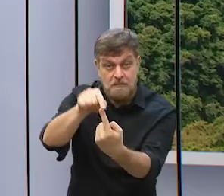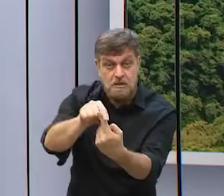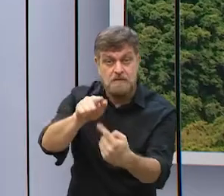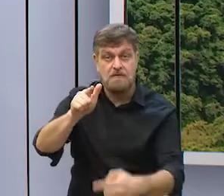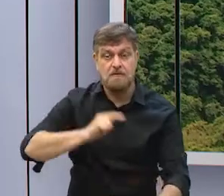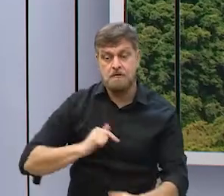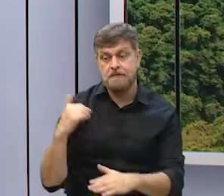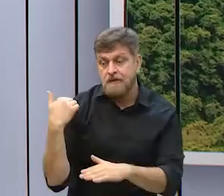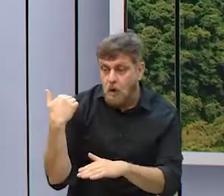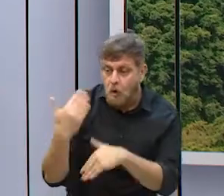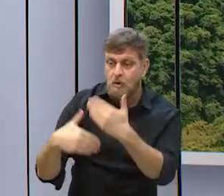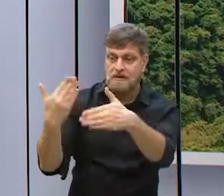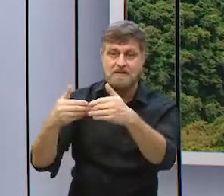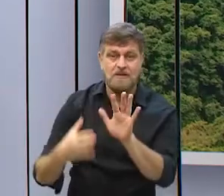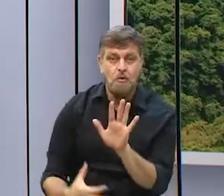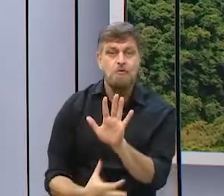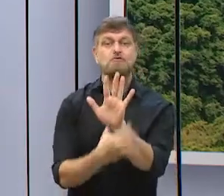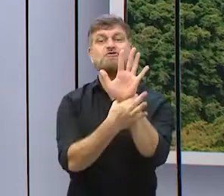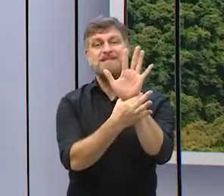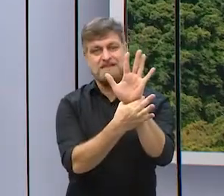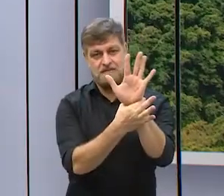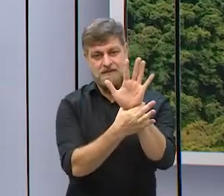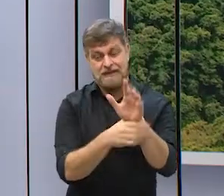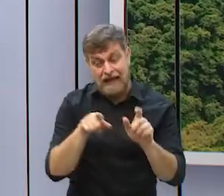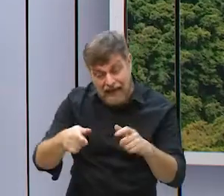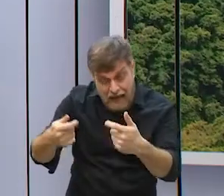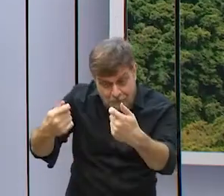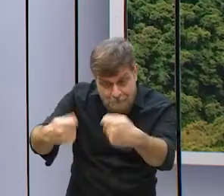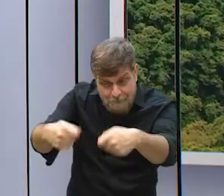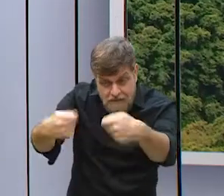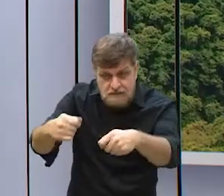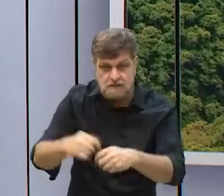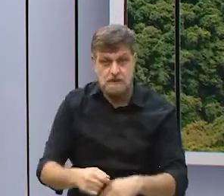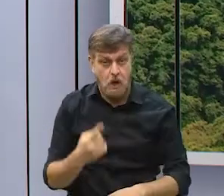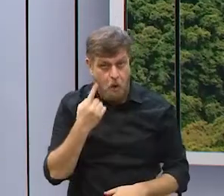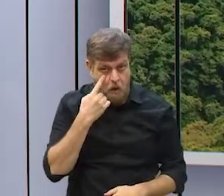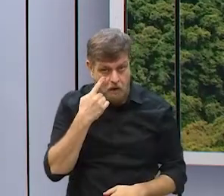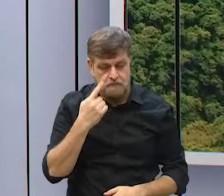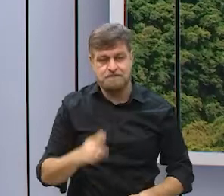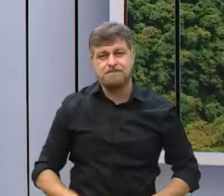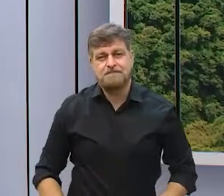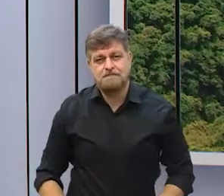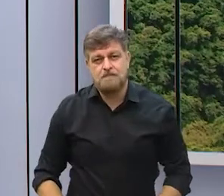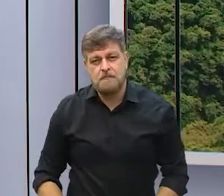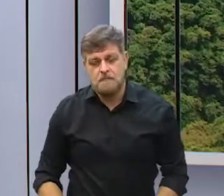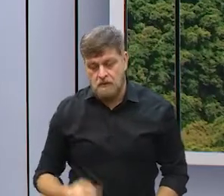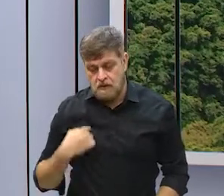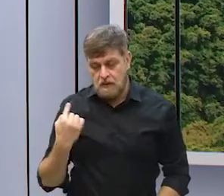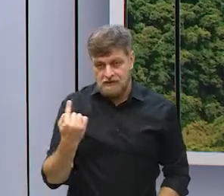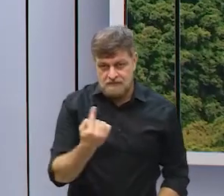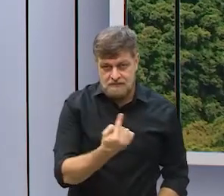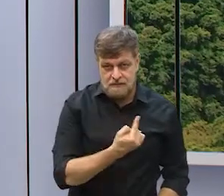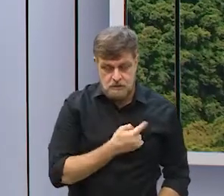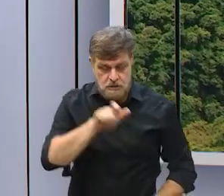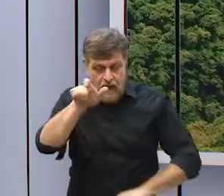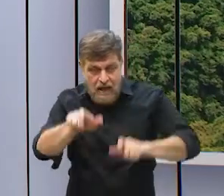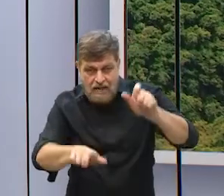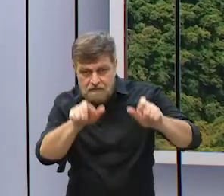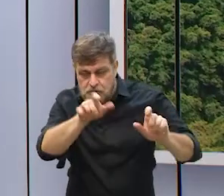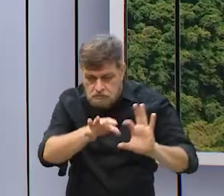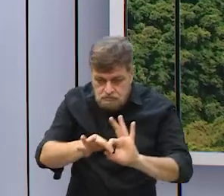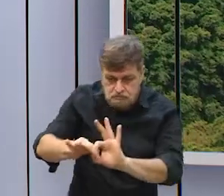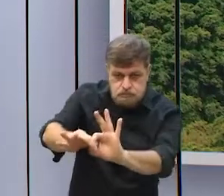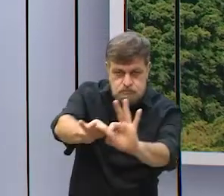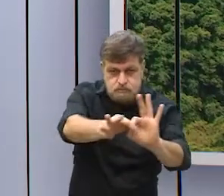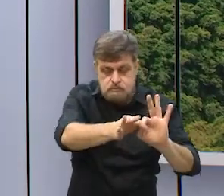deste desenvolvimento sustentável tão necessário. Veja você, se a gente reunir as pessoas